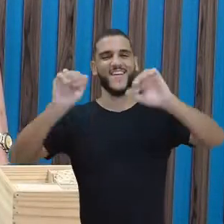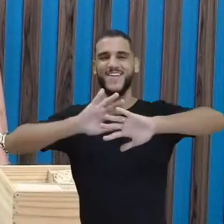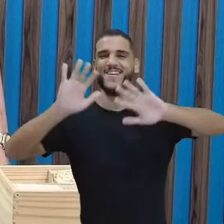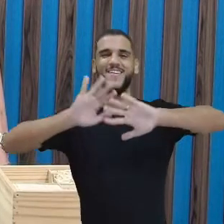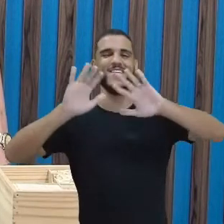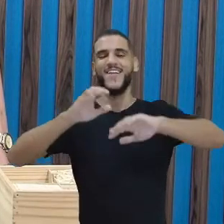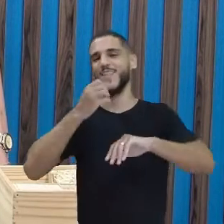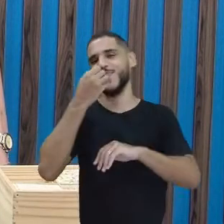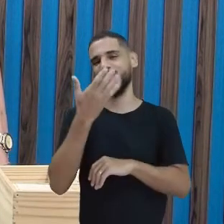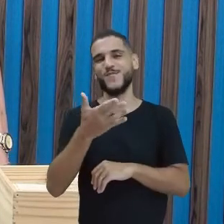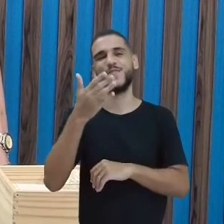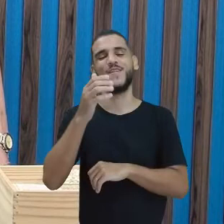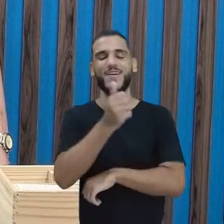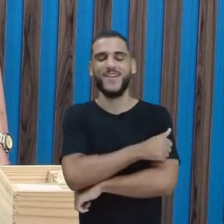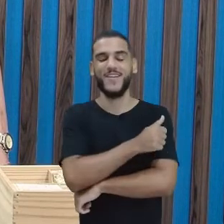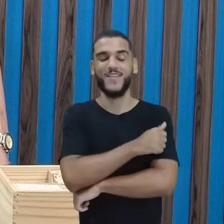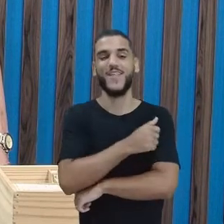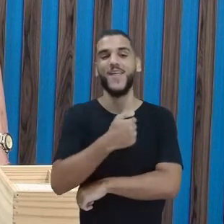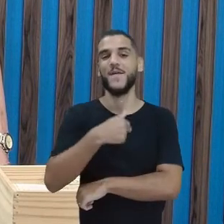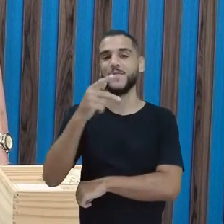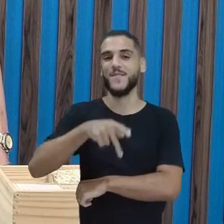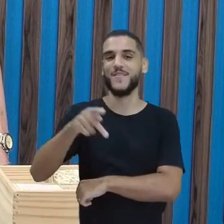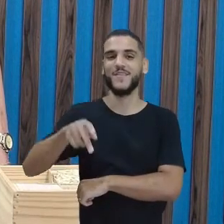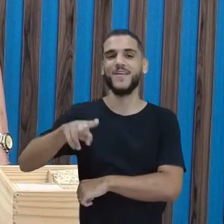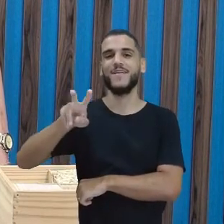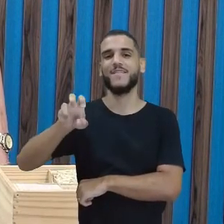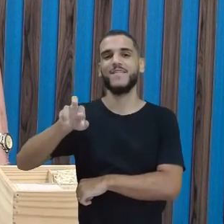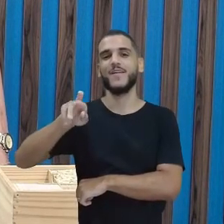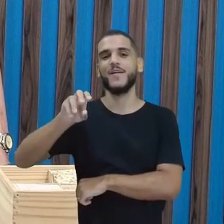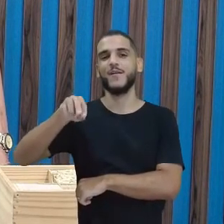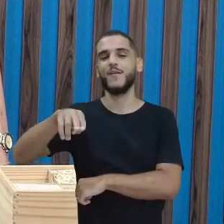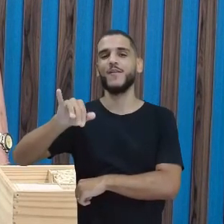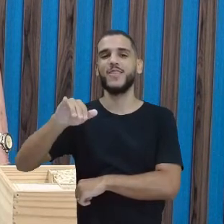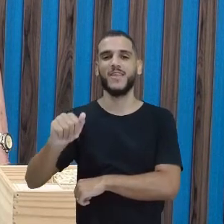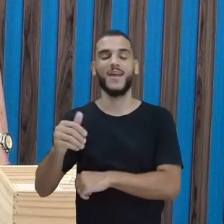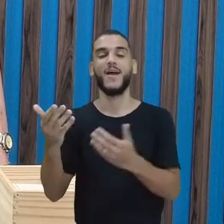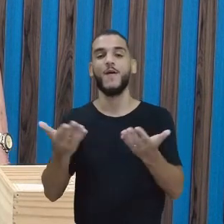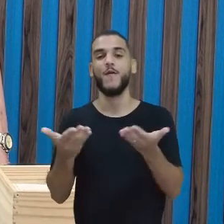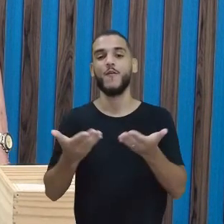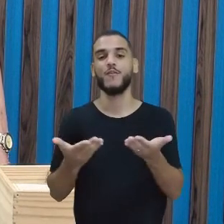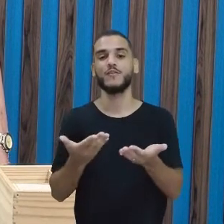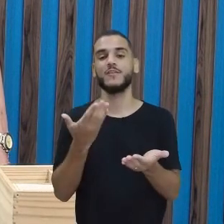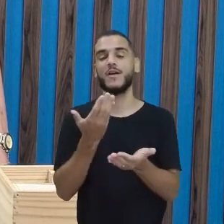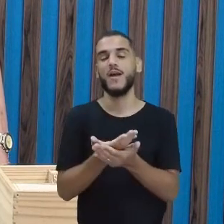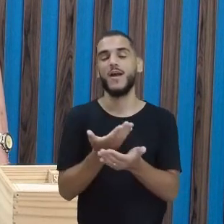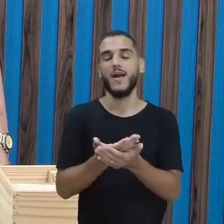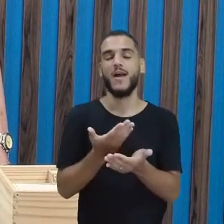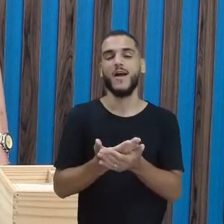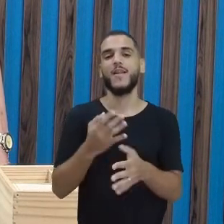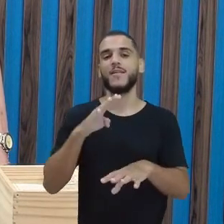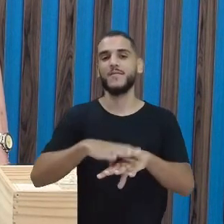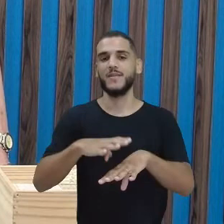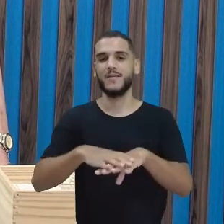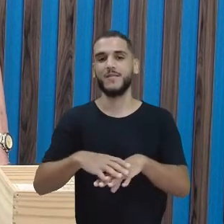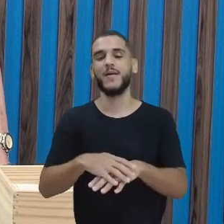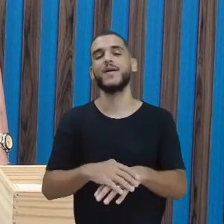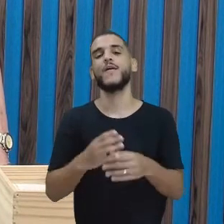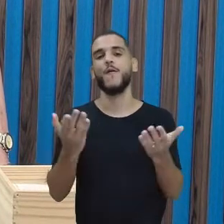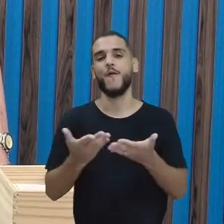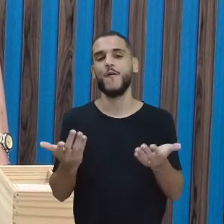Olá, tudo bom, crianças? Sou a professora Verônica e vamos para mais uma aula de matemática. Conosco nós temos aqui mais um dia de parceria